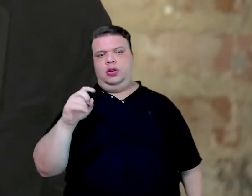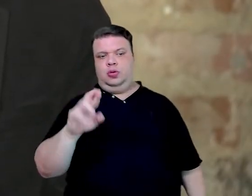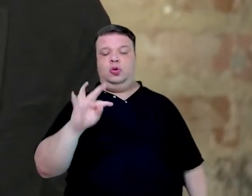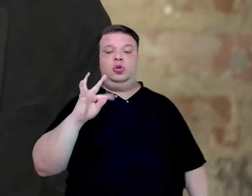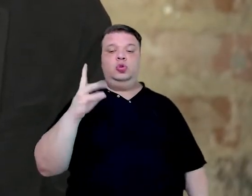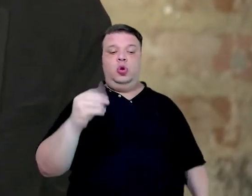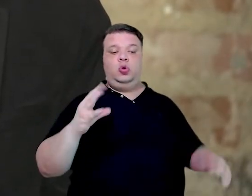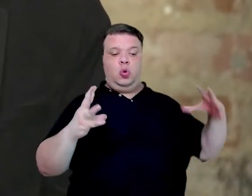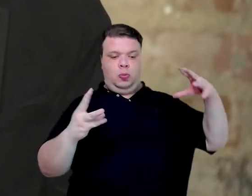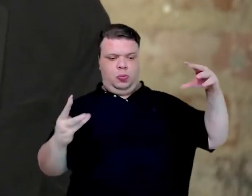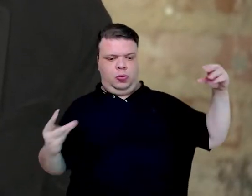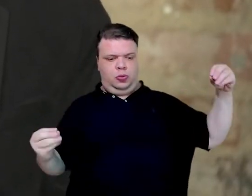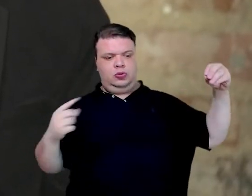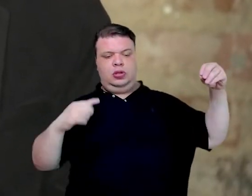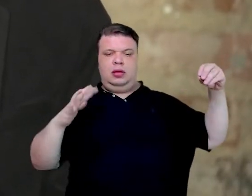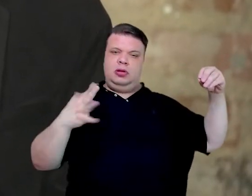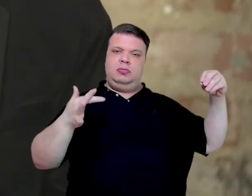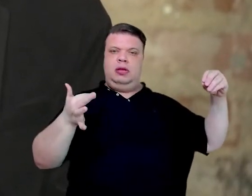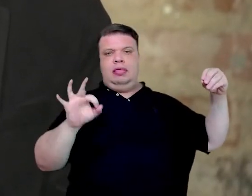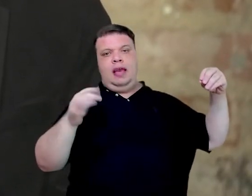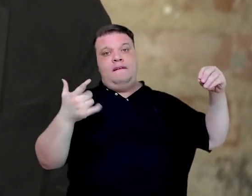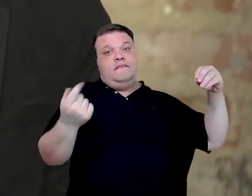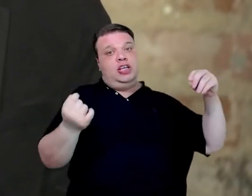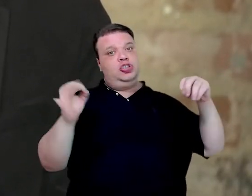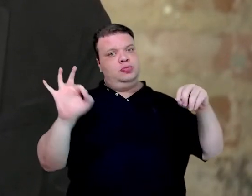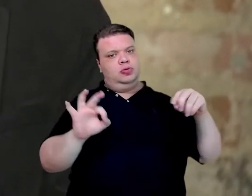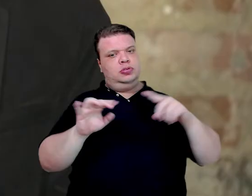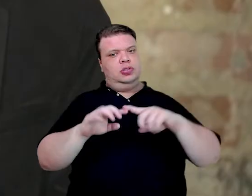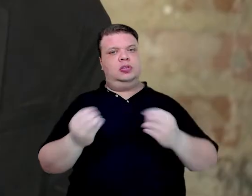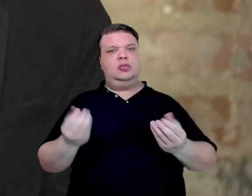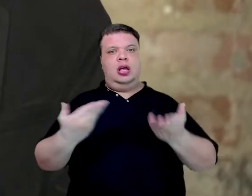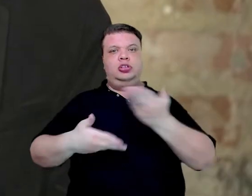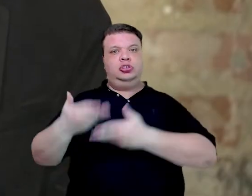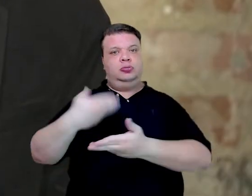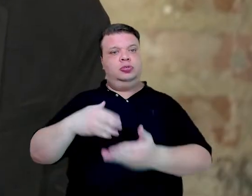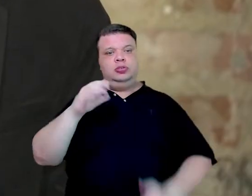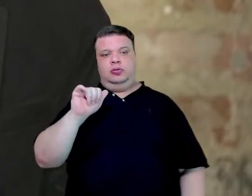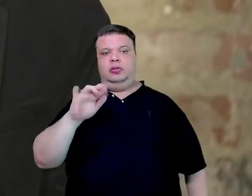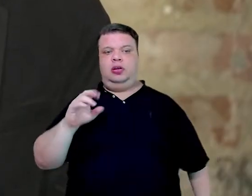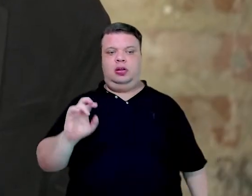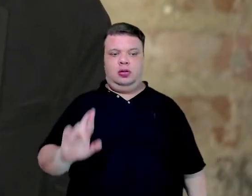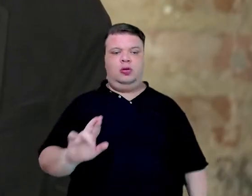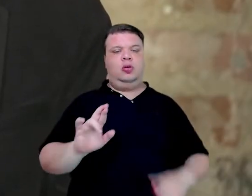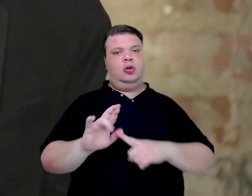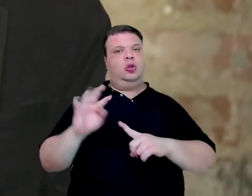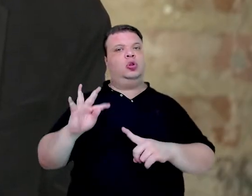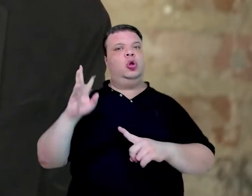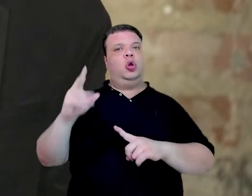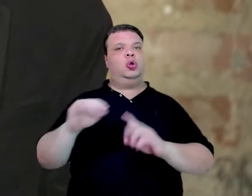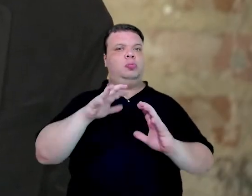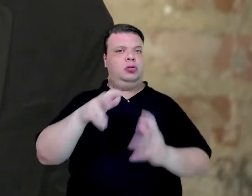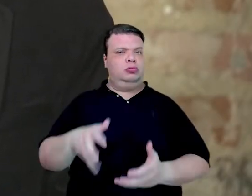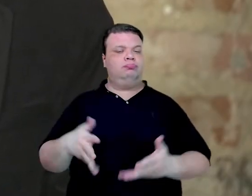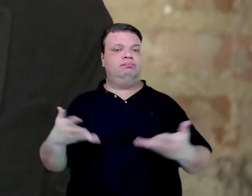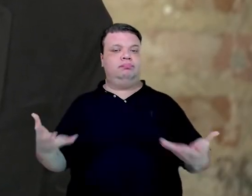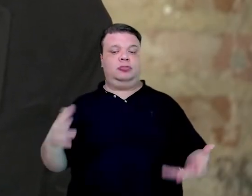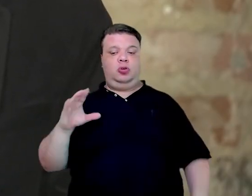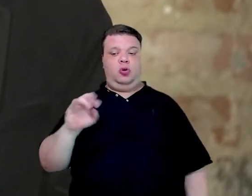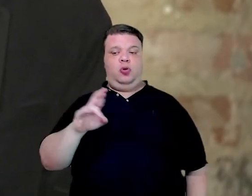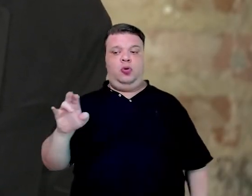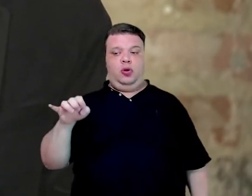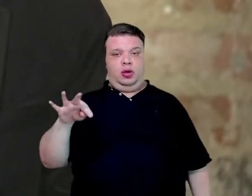das correntes marinhas, os oceanos também levam energia do Equador para os polos, contribuindo com cerca de